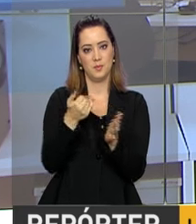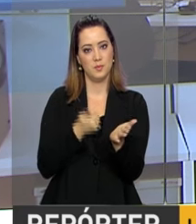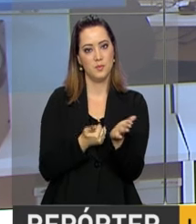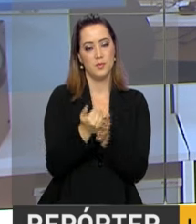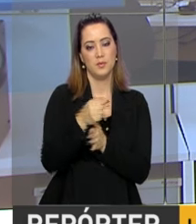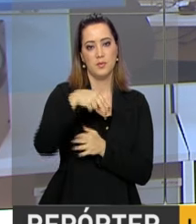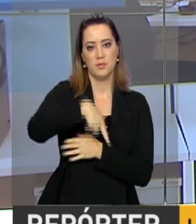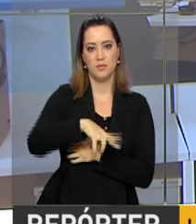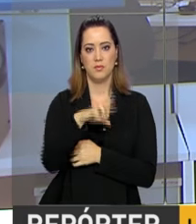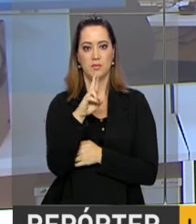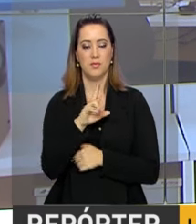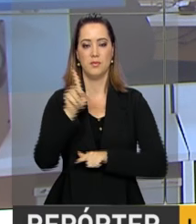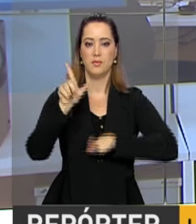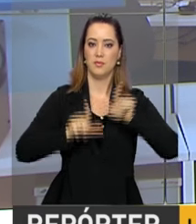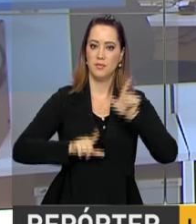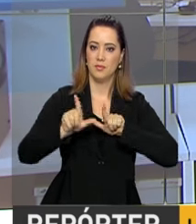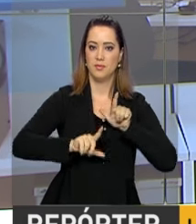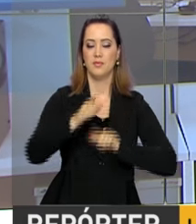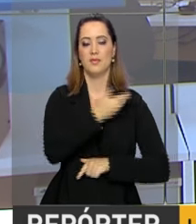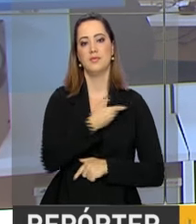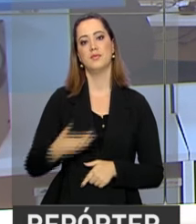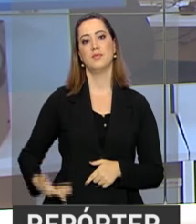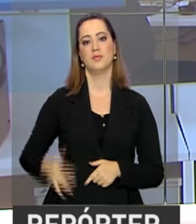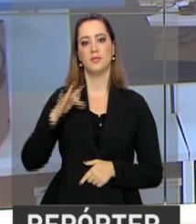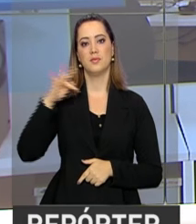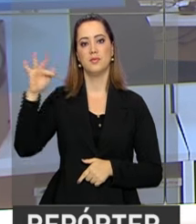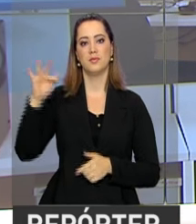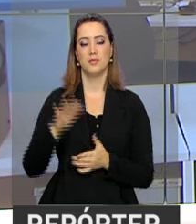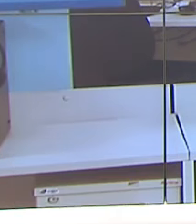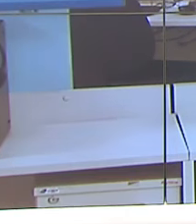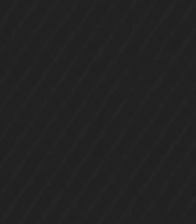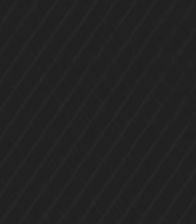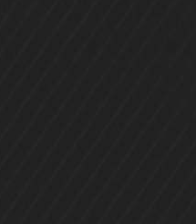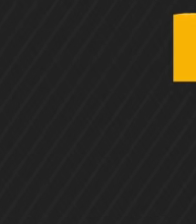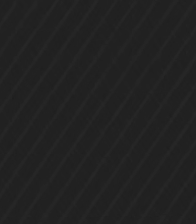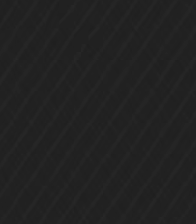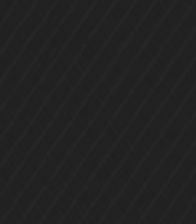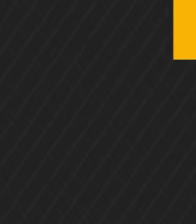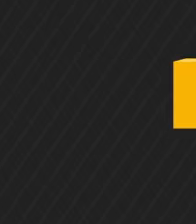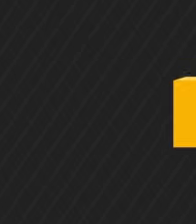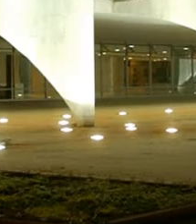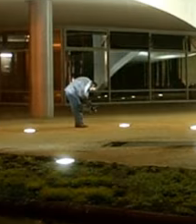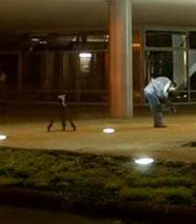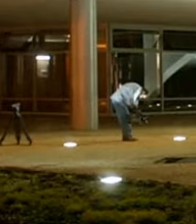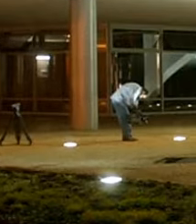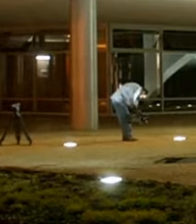sociais. Continue com a gente aqui na NBR, a TV do Governo Federal.